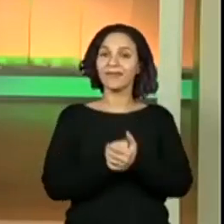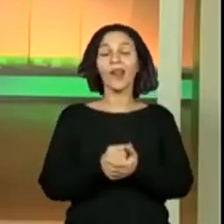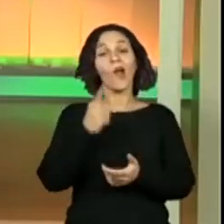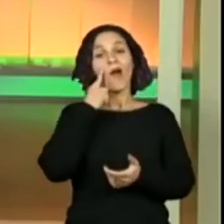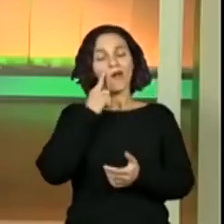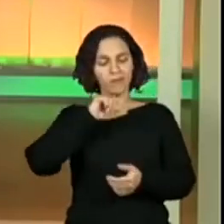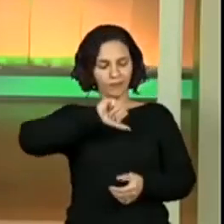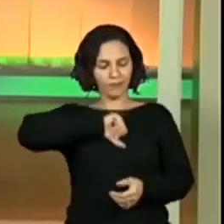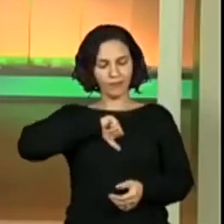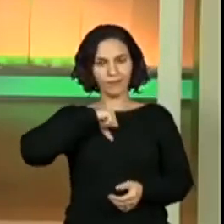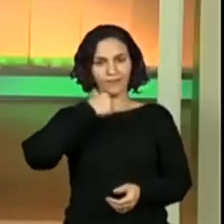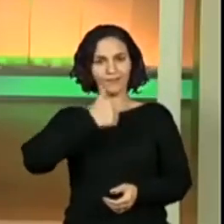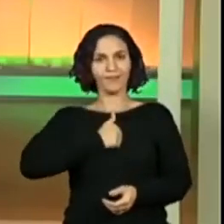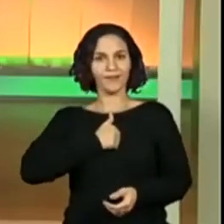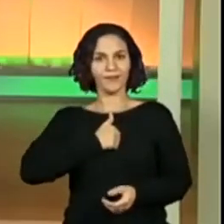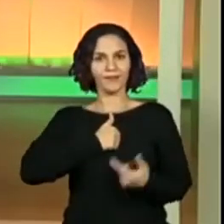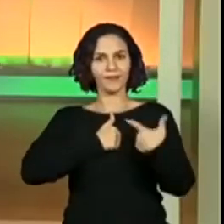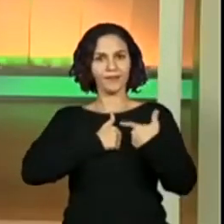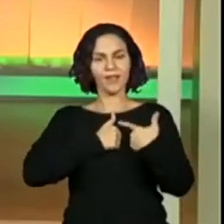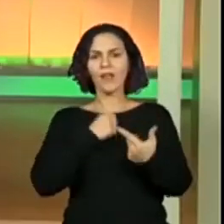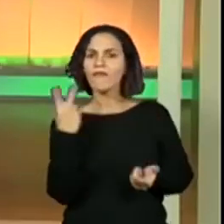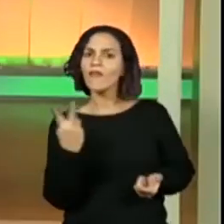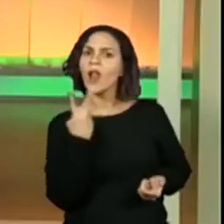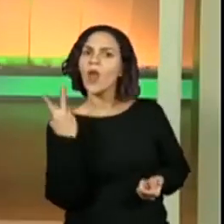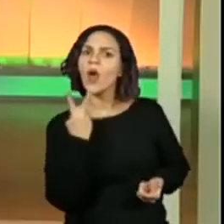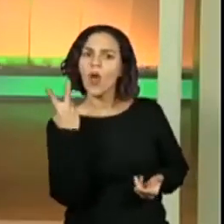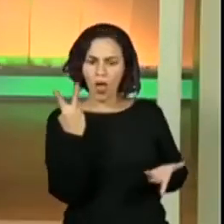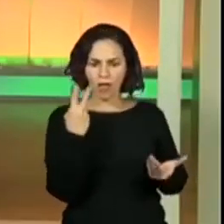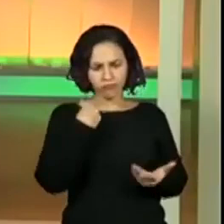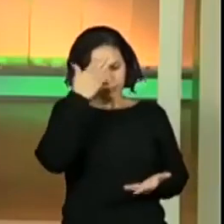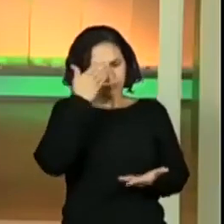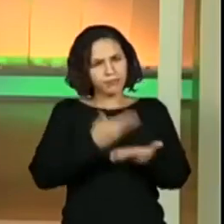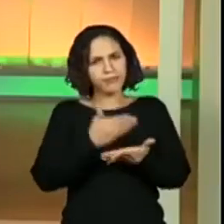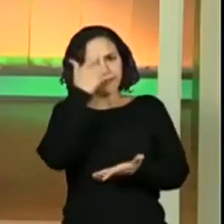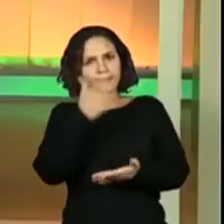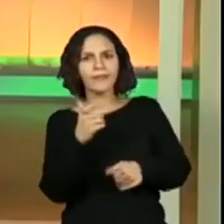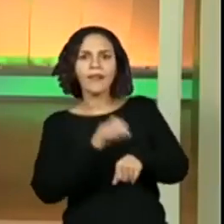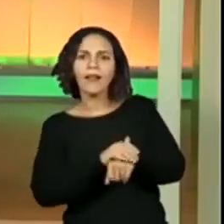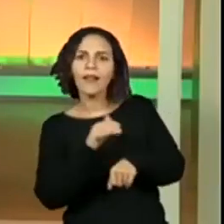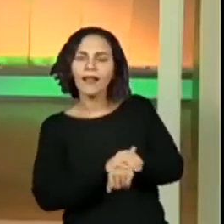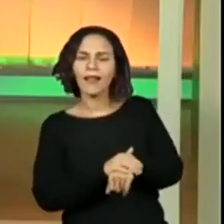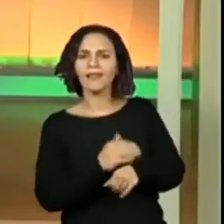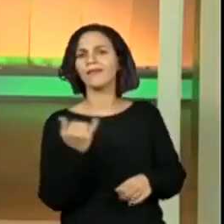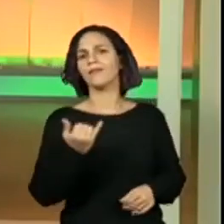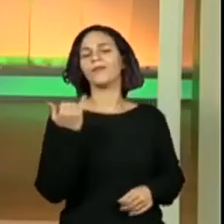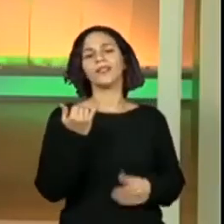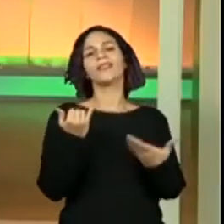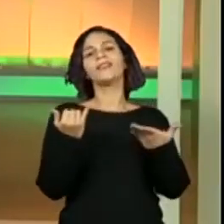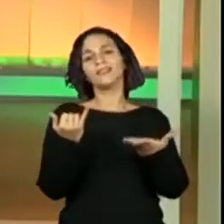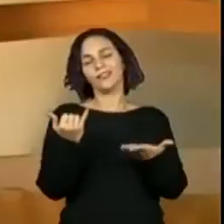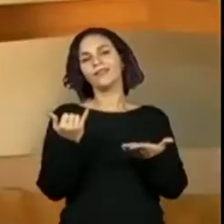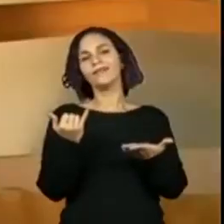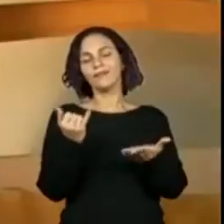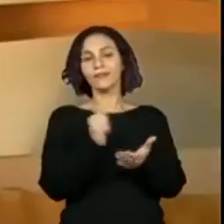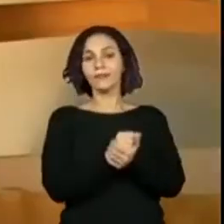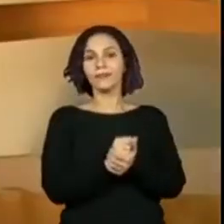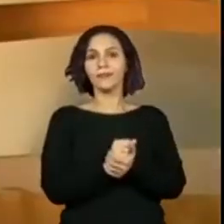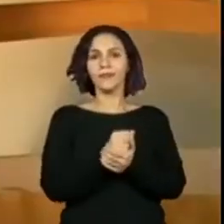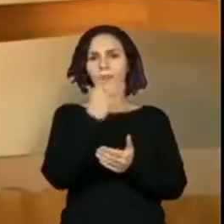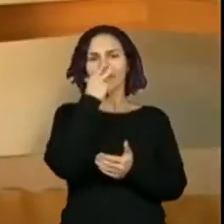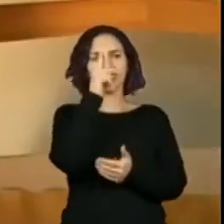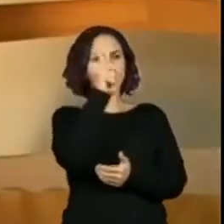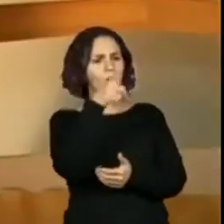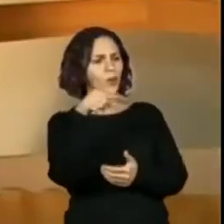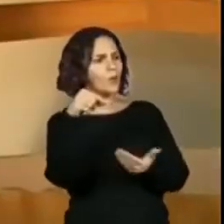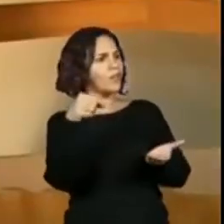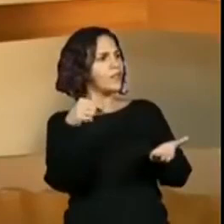Autoestima, valorizar-se, confiar em si mesma, em si mesmo. Como é importante isso. A lua ela está em dúvida